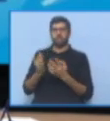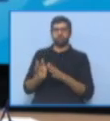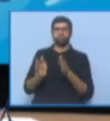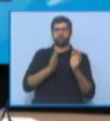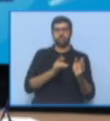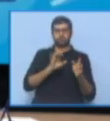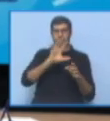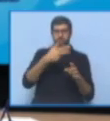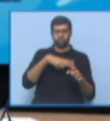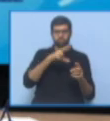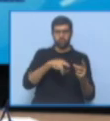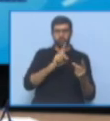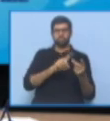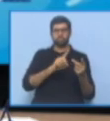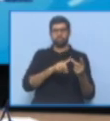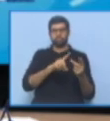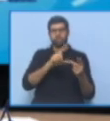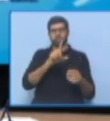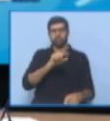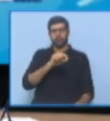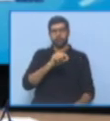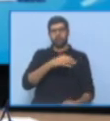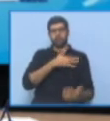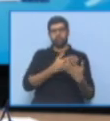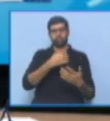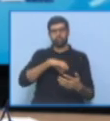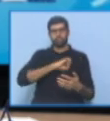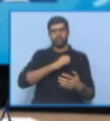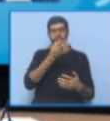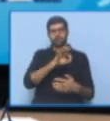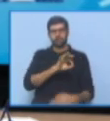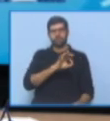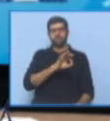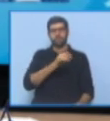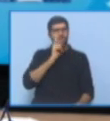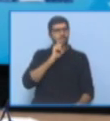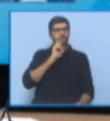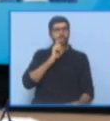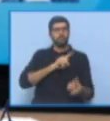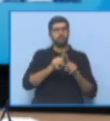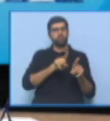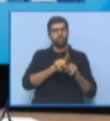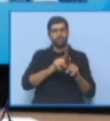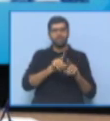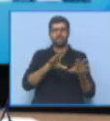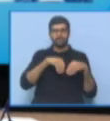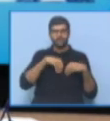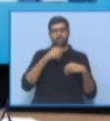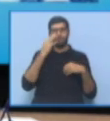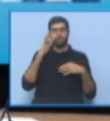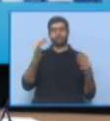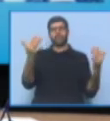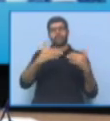estão países como Portugal, também até agora a Espanha, a França, que defendem uma política de acolhimento de